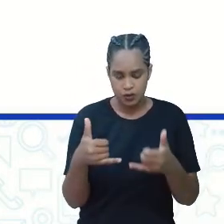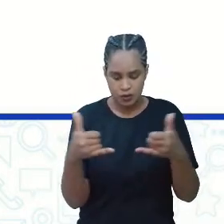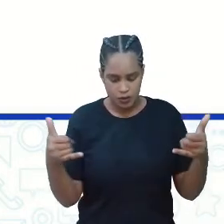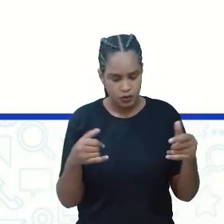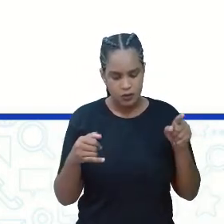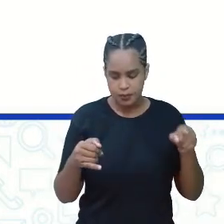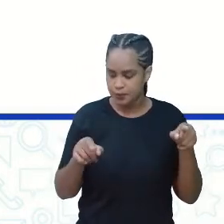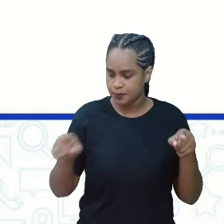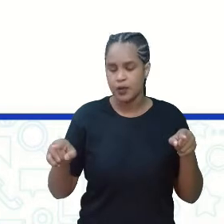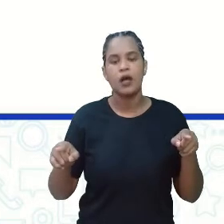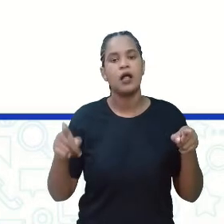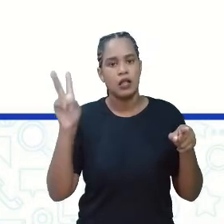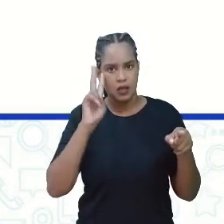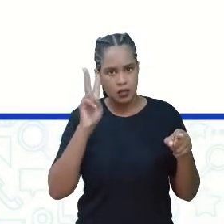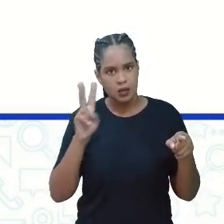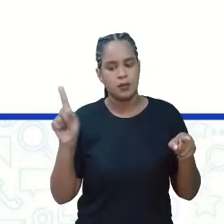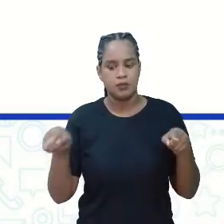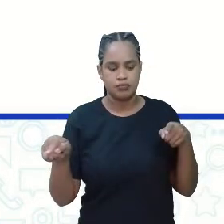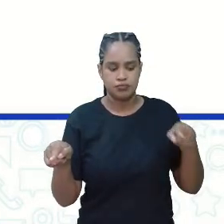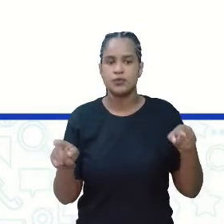tá joia? Então vamos lá.